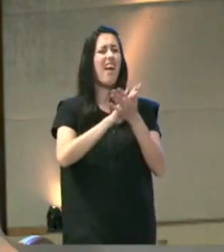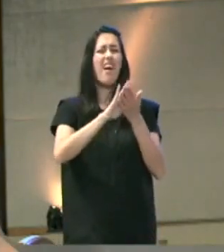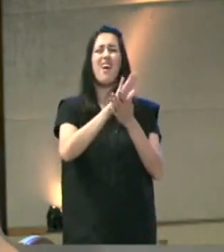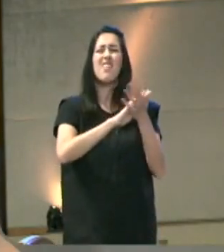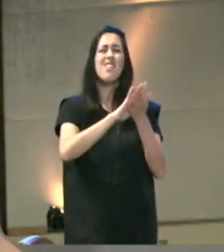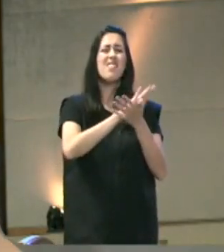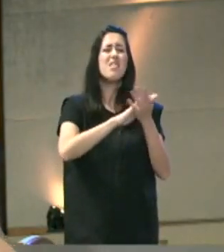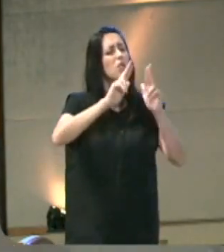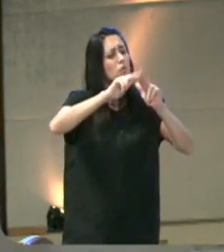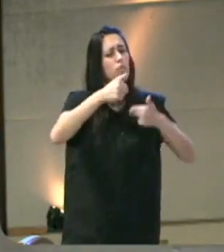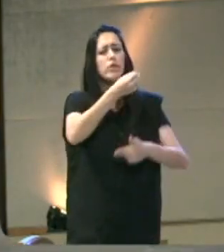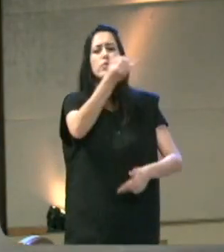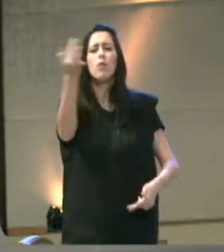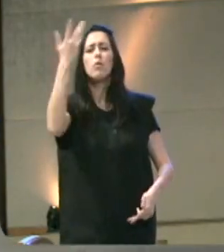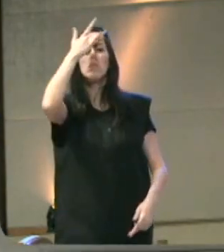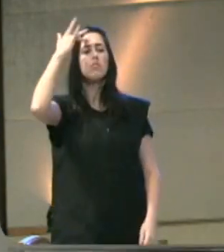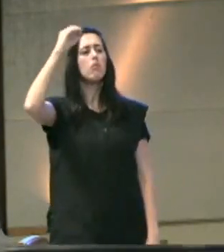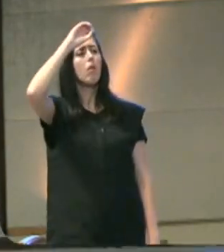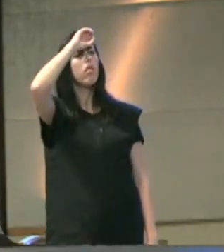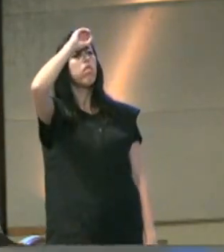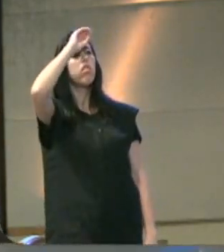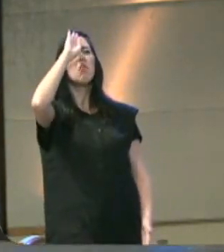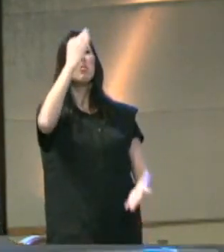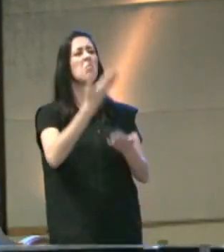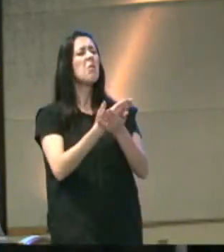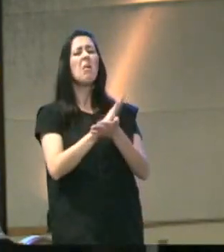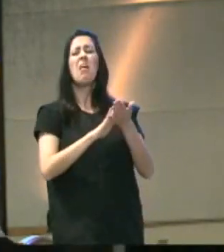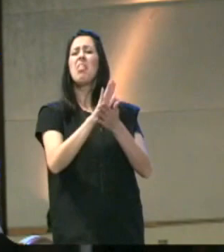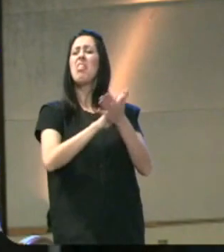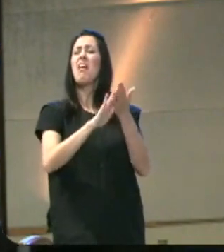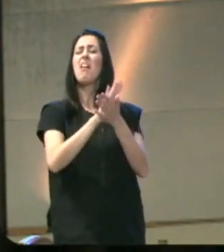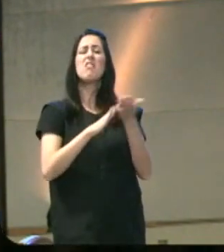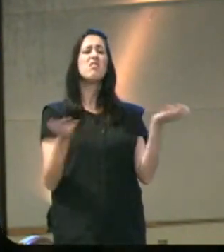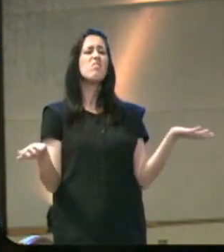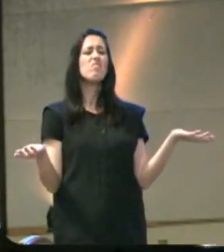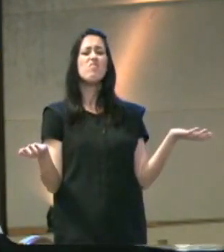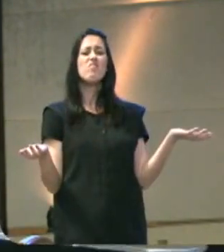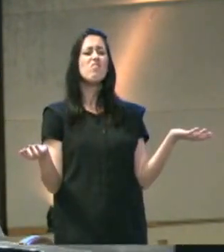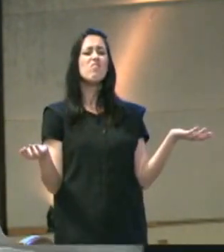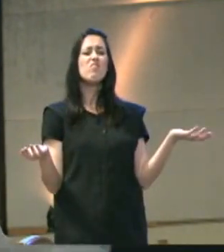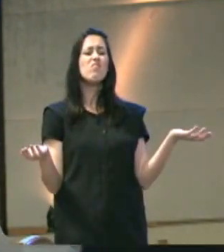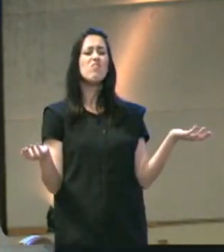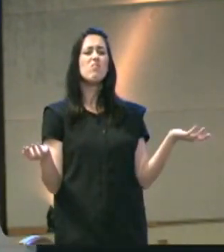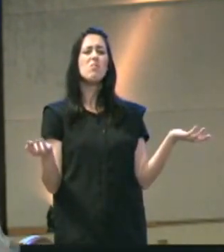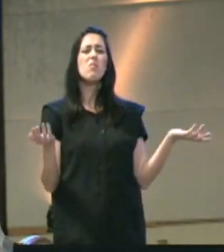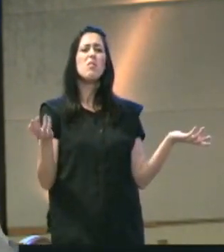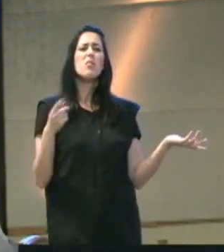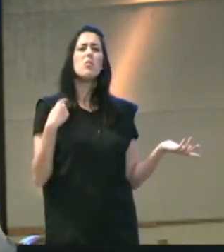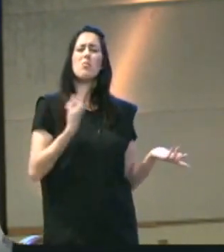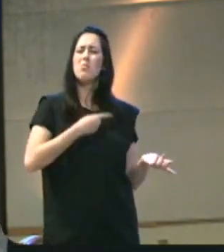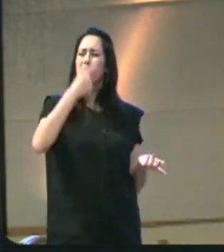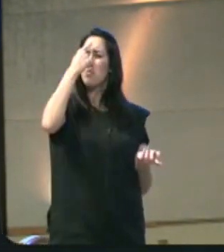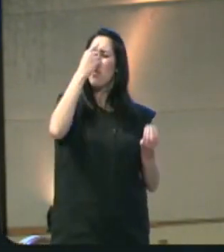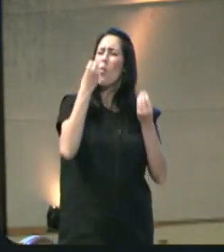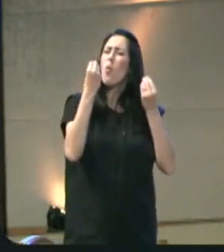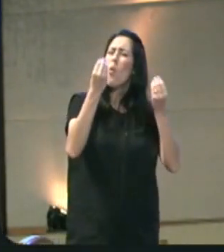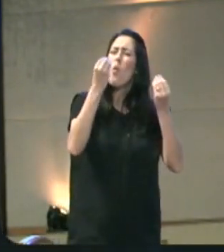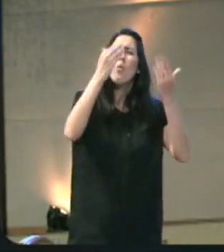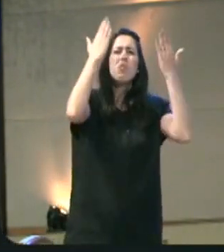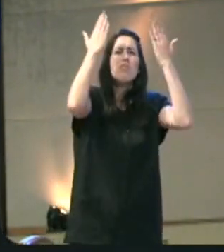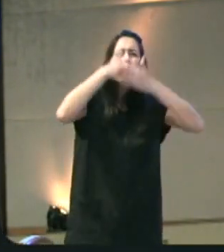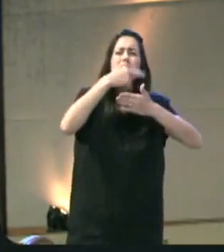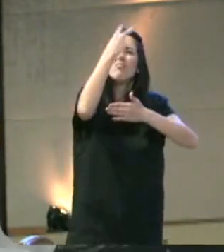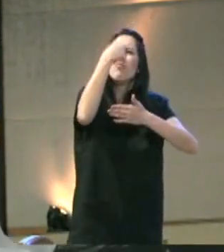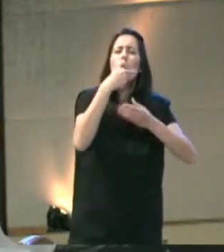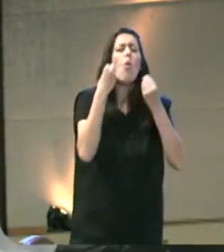crer. E aí a gente fica perguntando, mas como é que essa cegueira espiritual se processa?